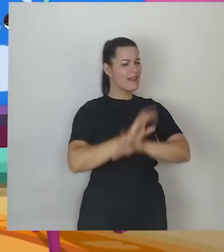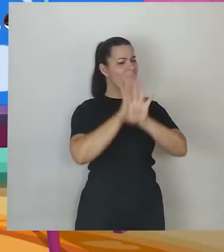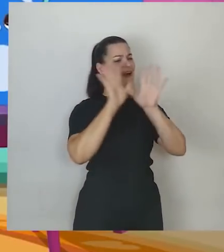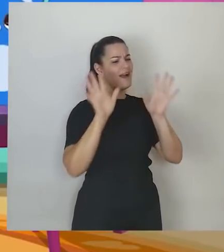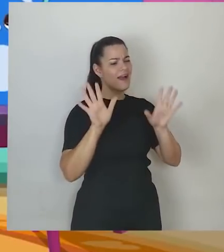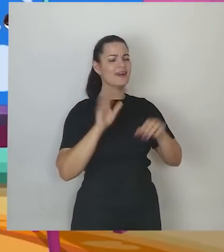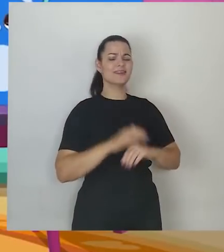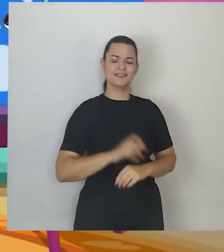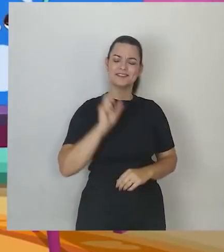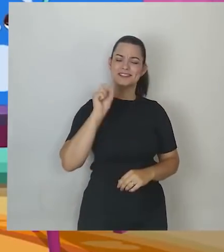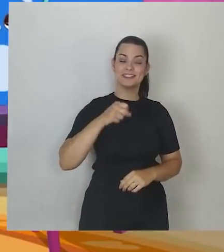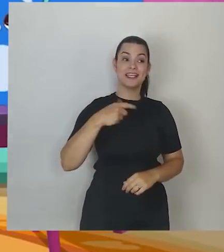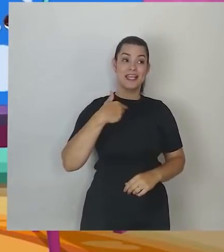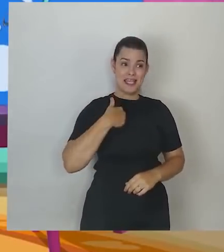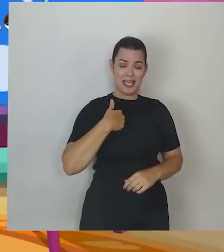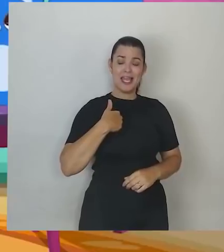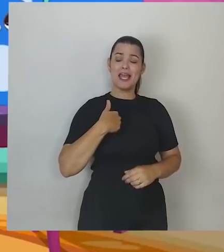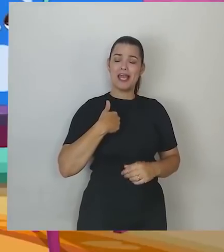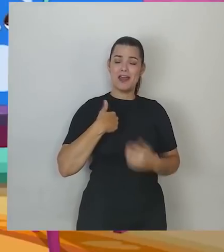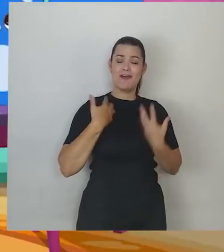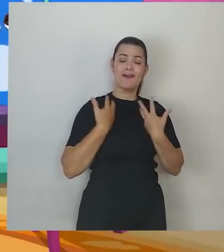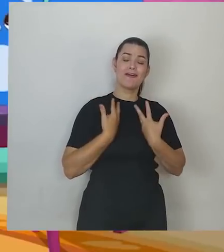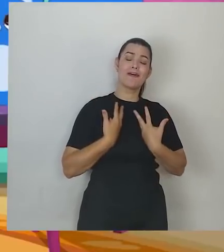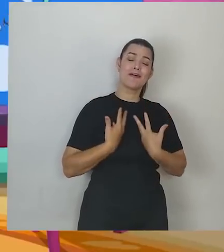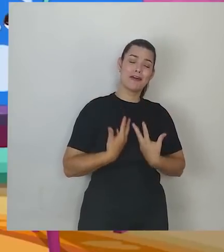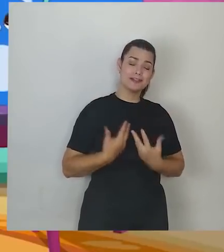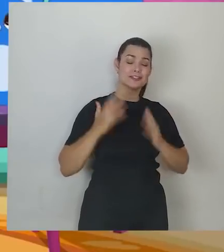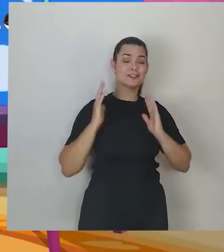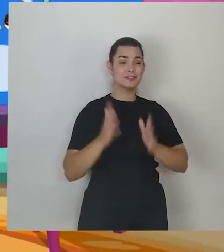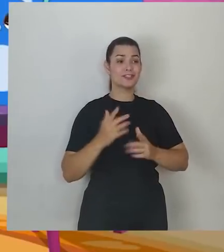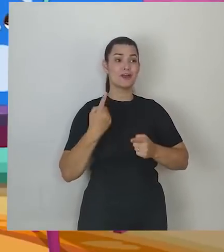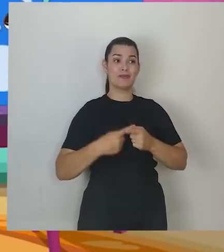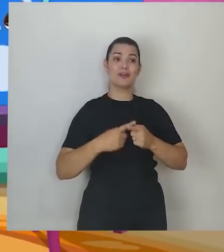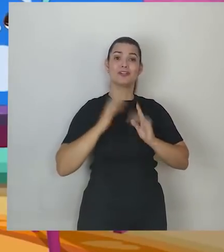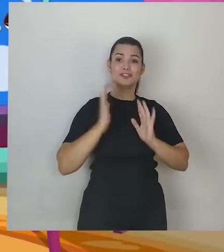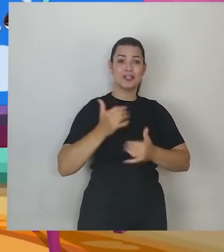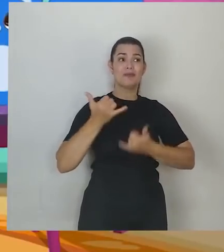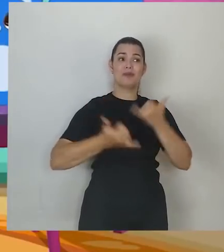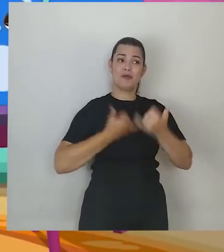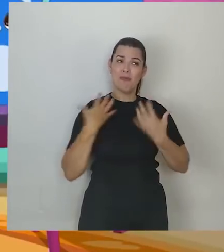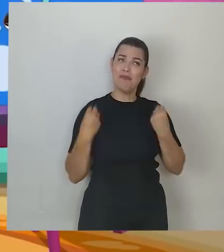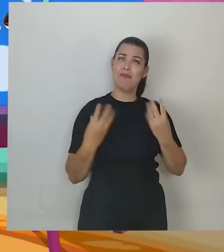Claro, eu fiquei até cansado de tanto que brinquei com ele.